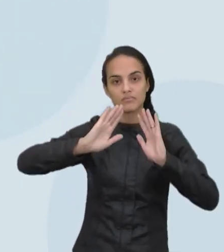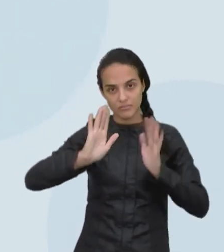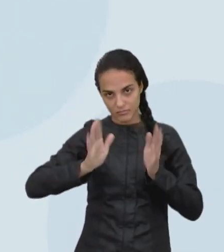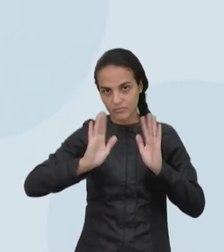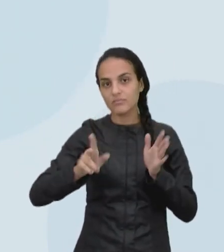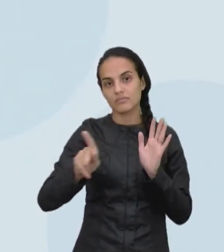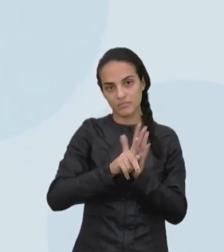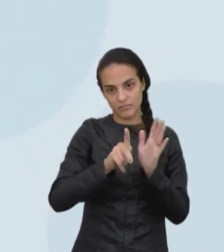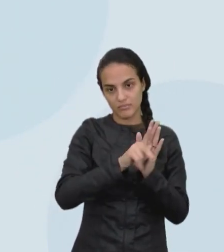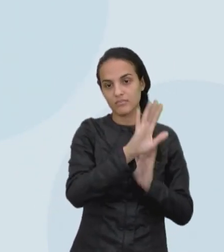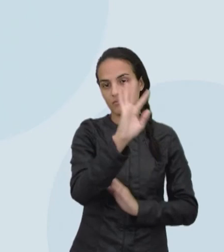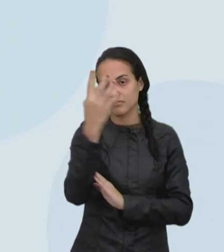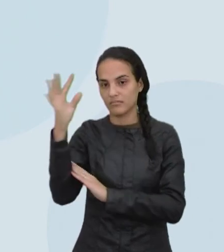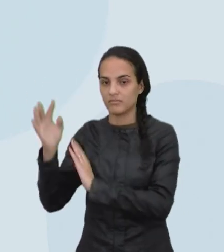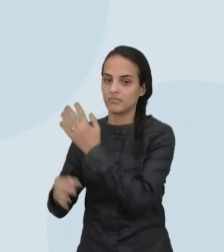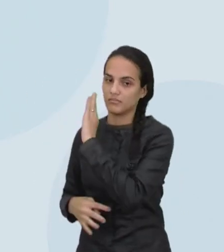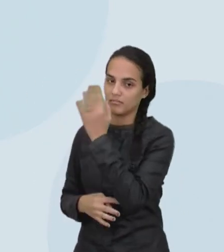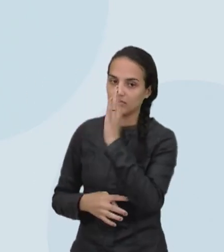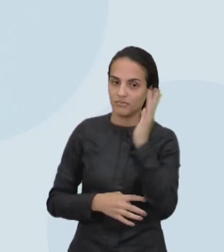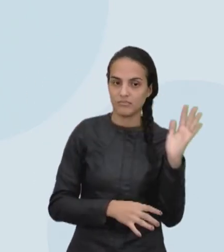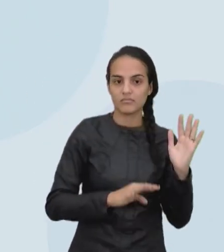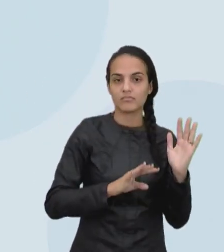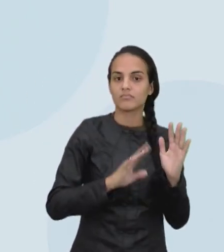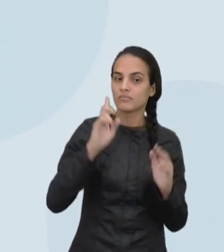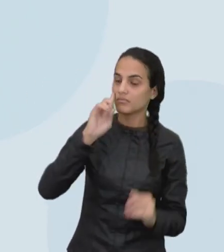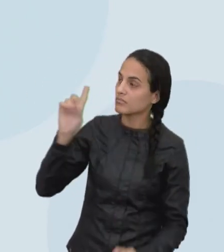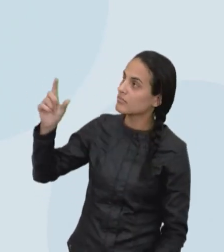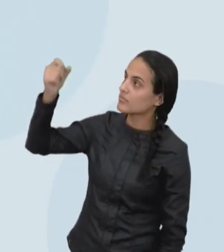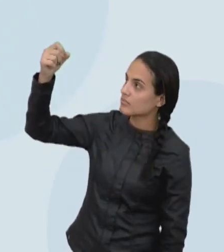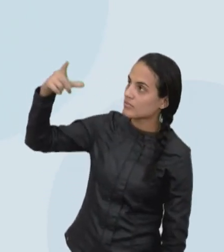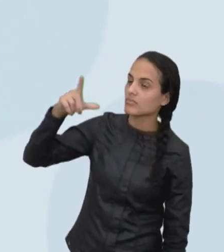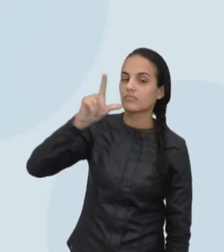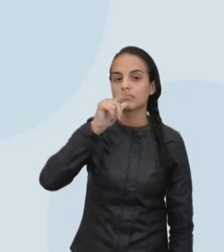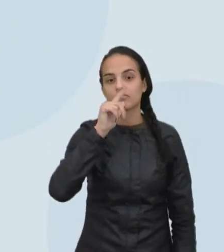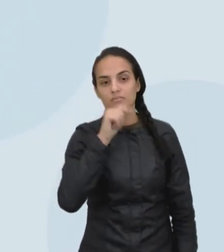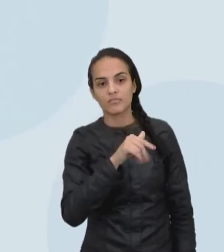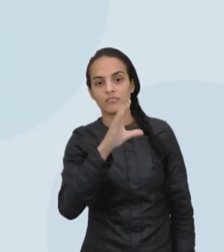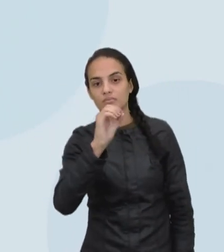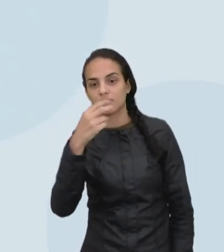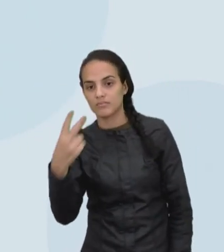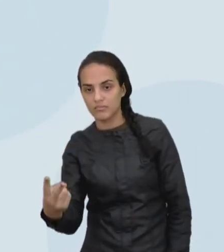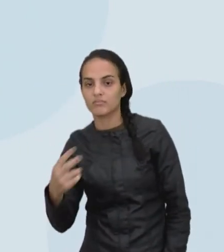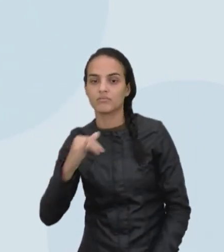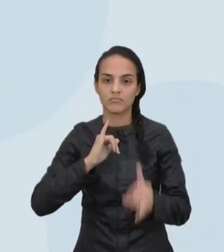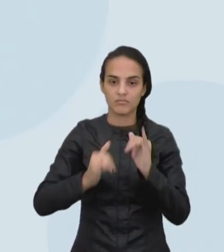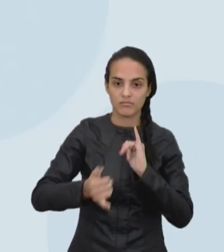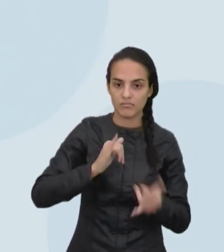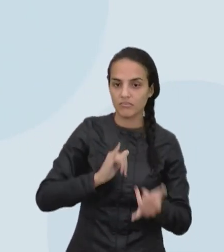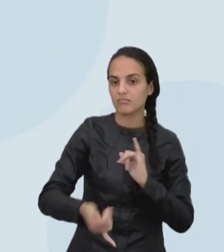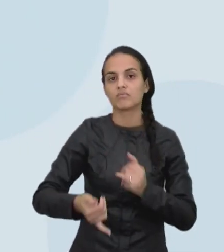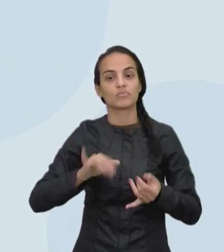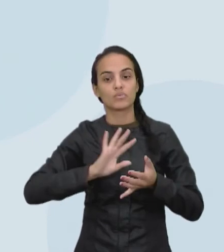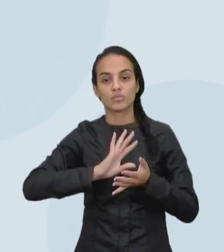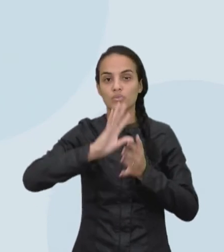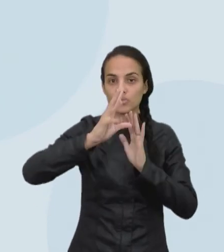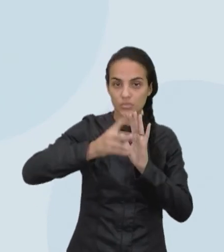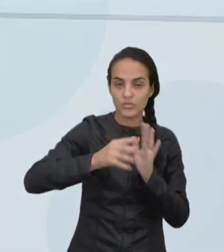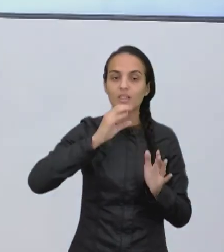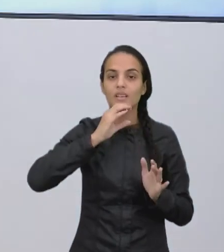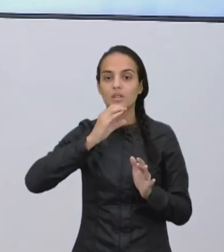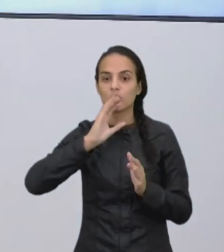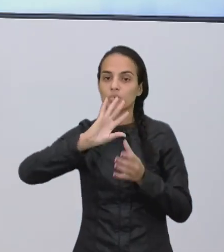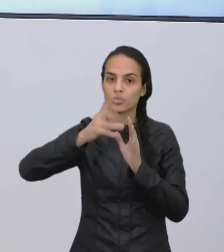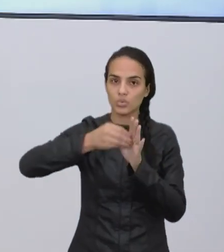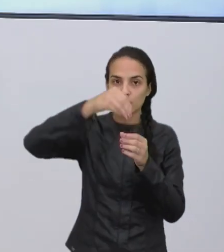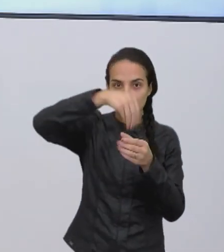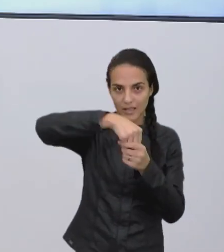tá, gente? Todos esses que eu tô circulando aqui, ó, sol, água, gás carbônico, energia, carboidratos e calor estão aí